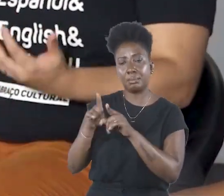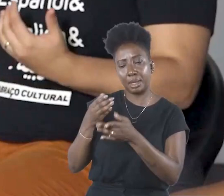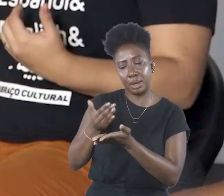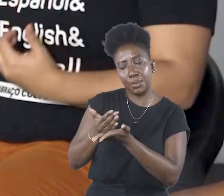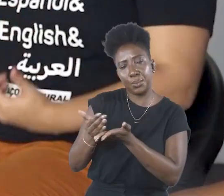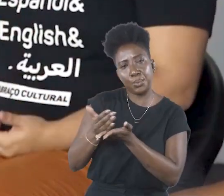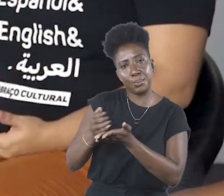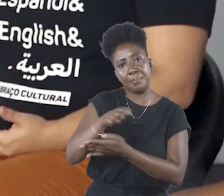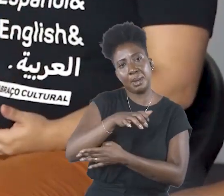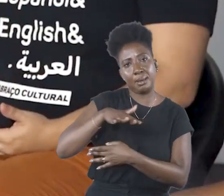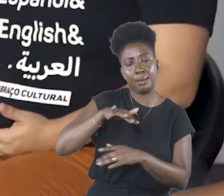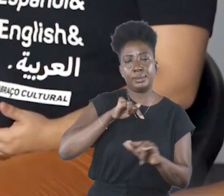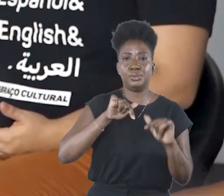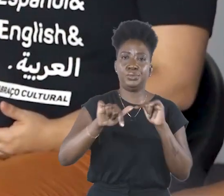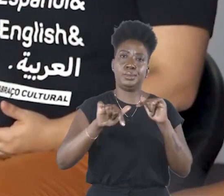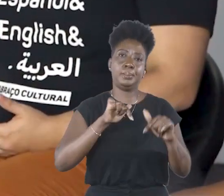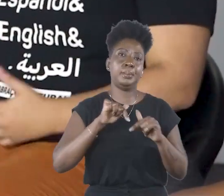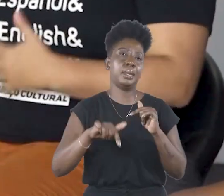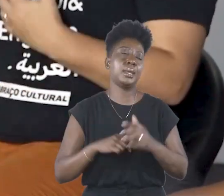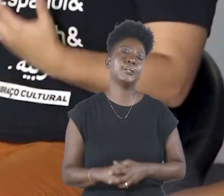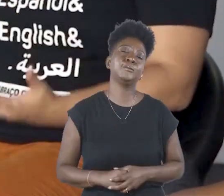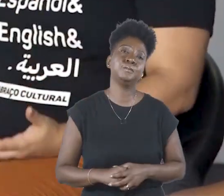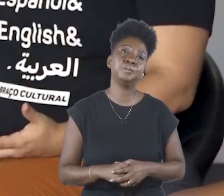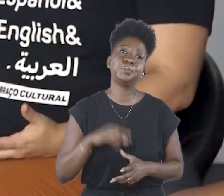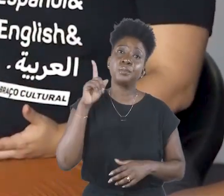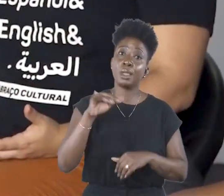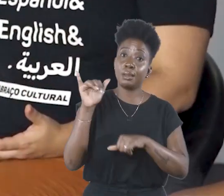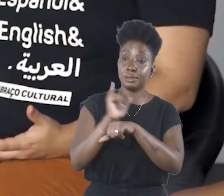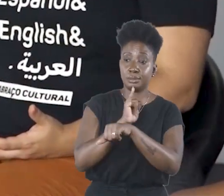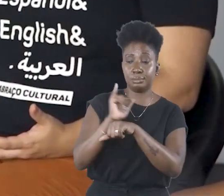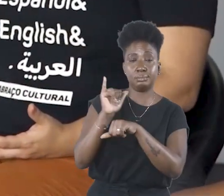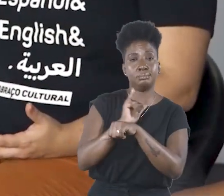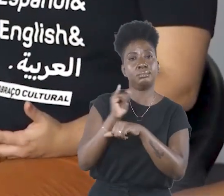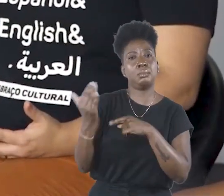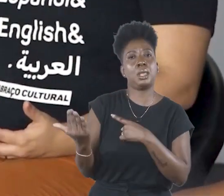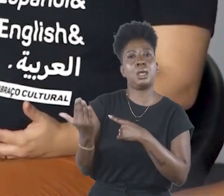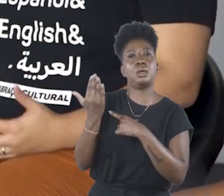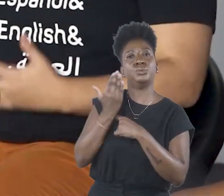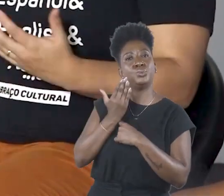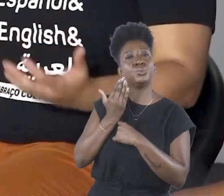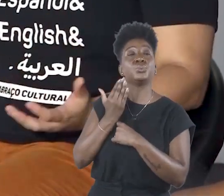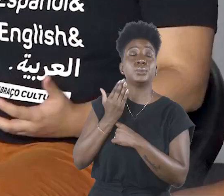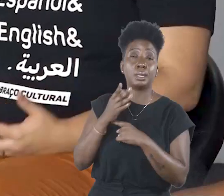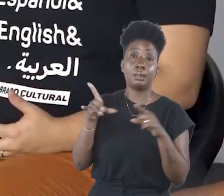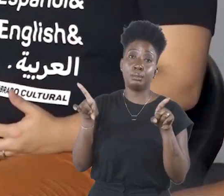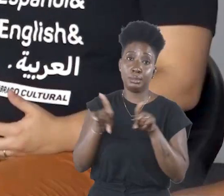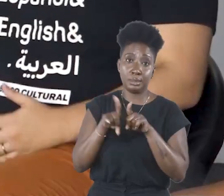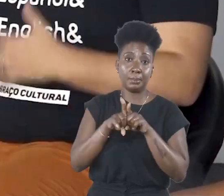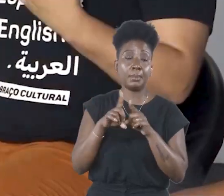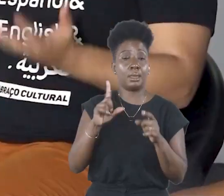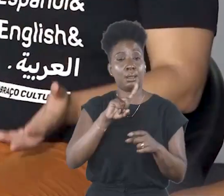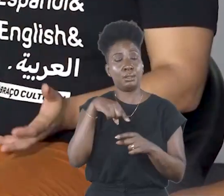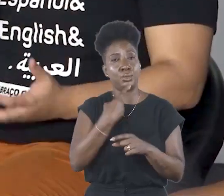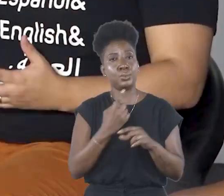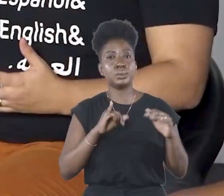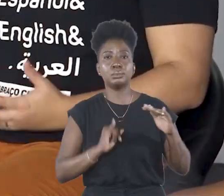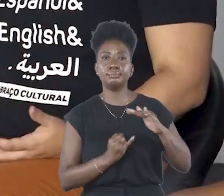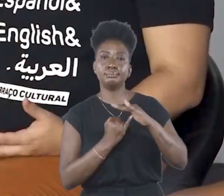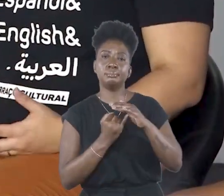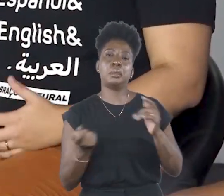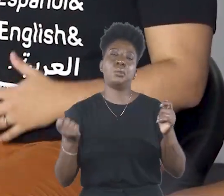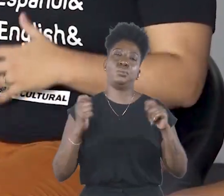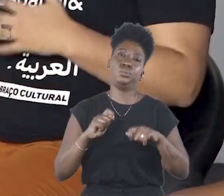também de financiar o nosso projeto e de levar a questão do refúgio para outros espaços, em português, em